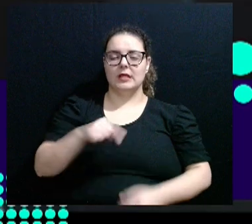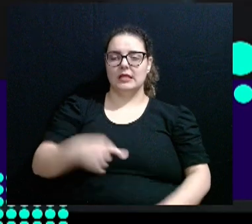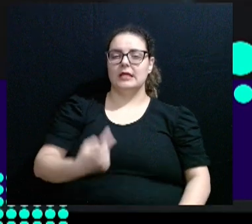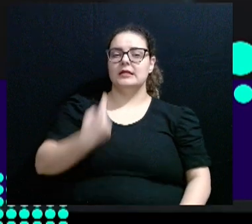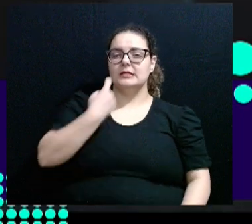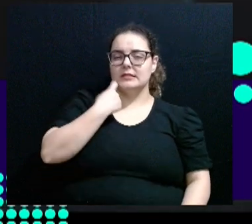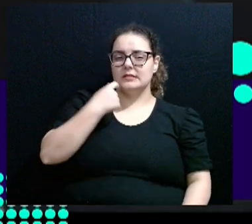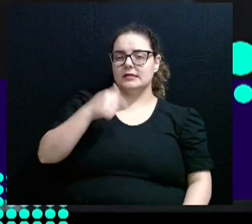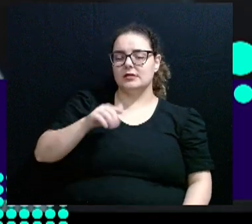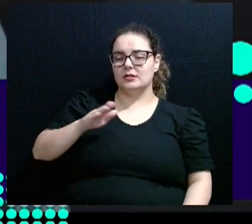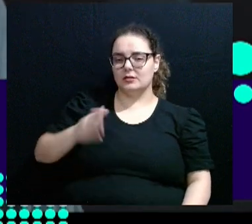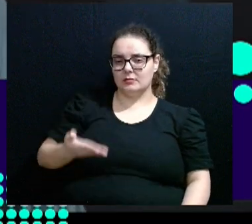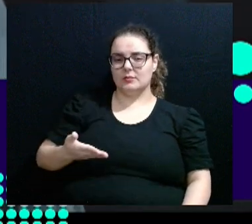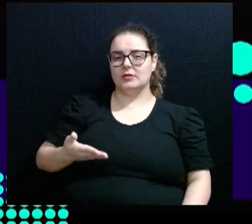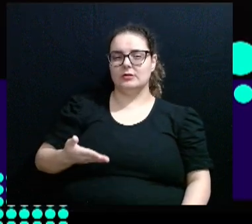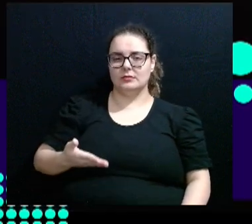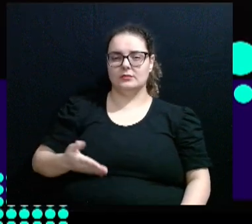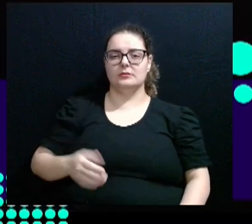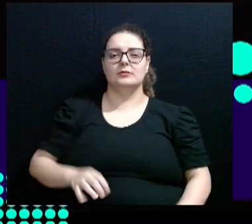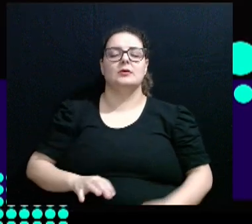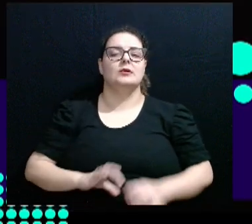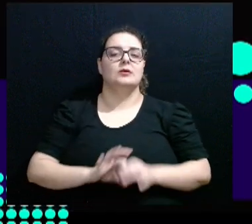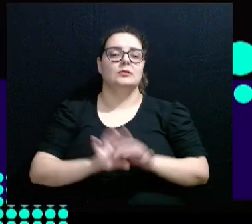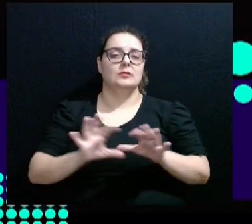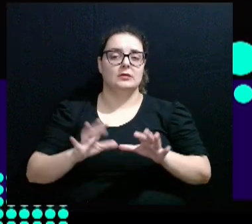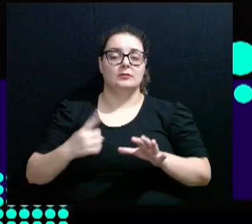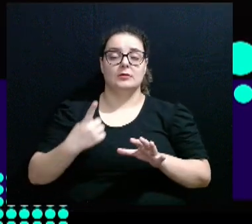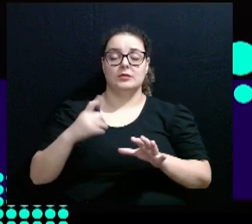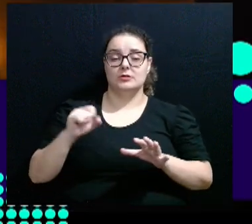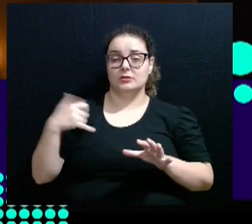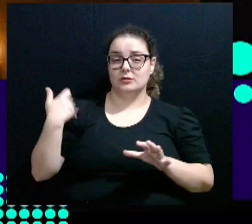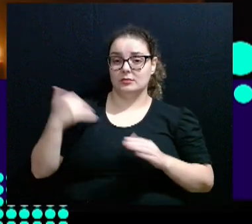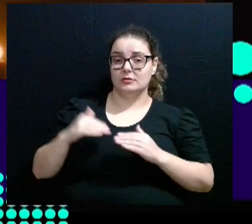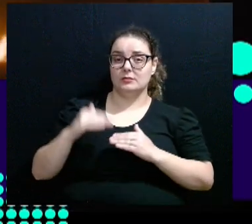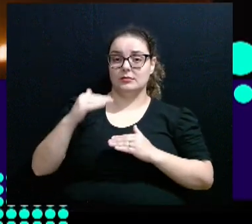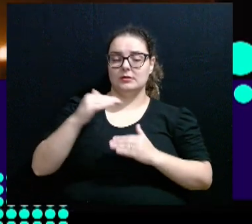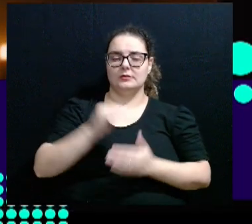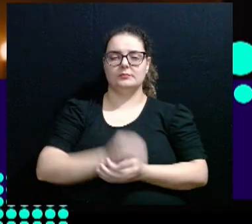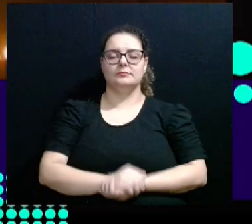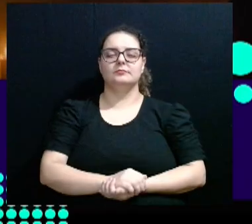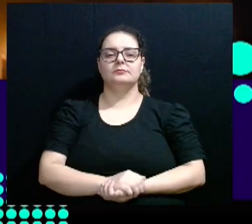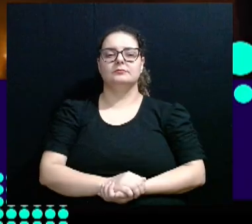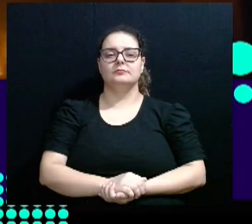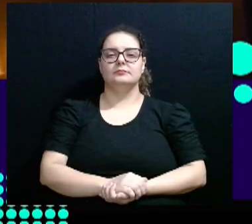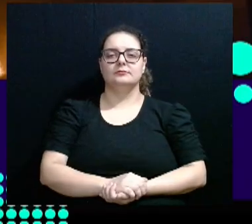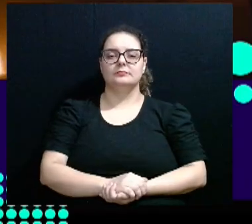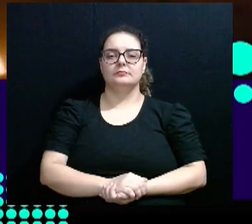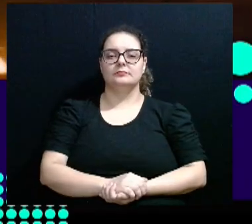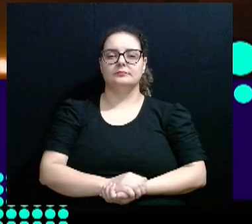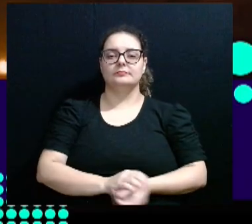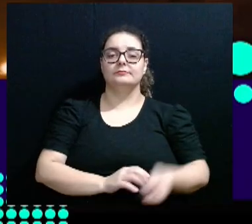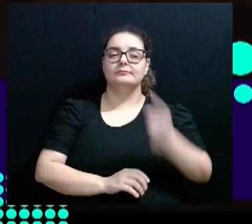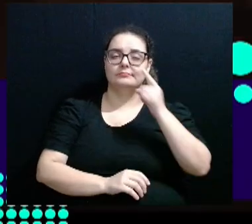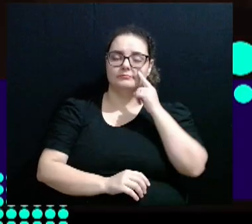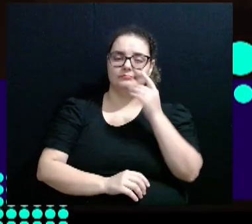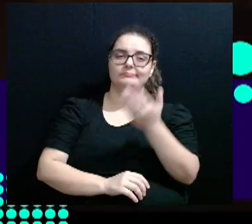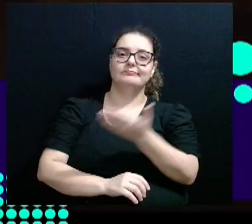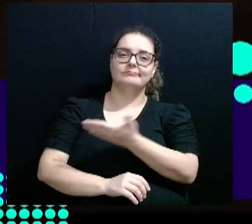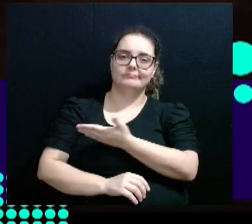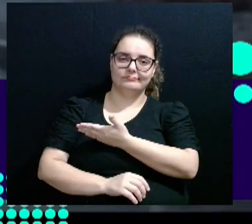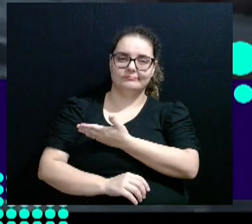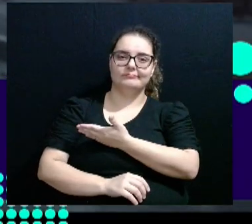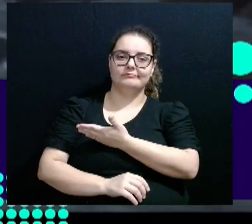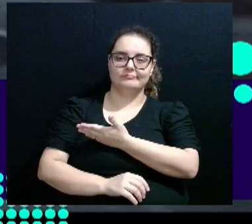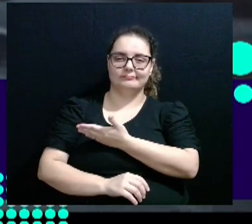18 anos, tem Nosferatu. Uma jovem noiva é deixada sob os cuidados de amigos quando seu marido viaja